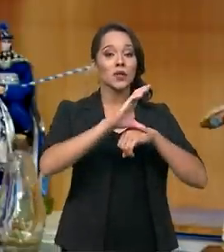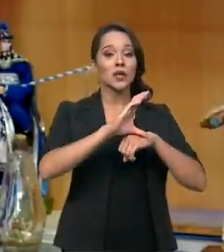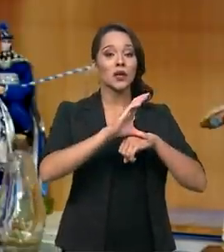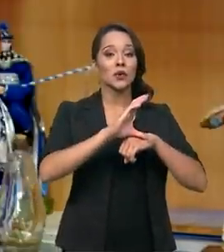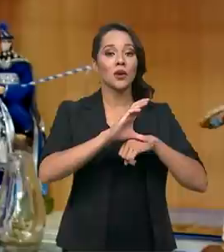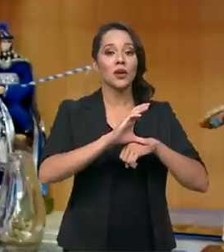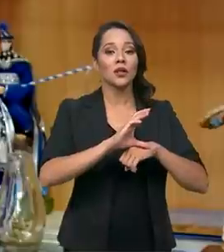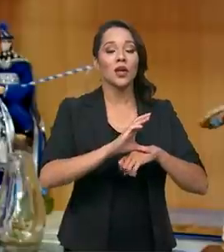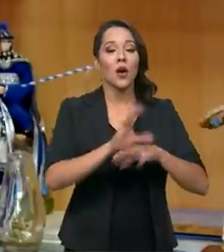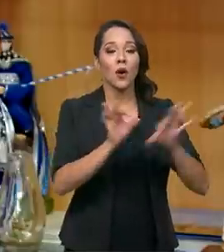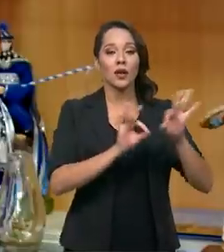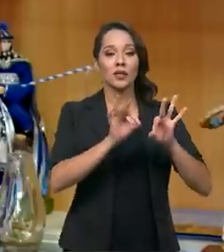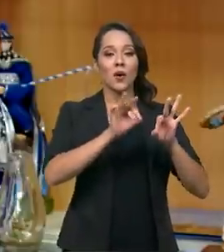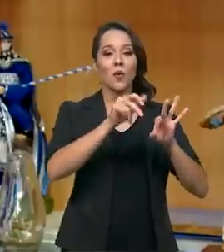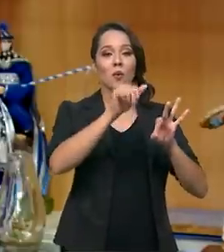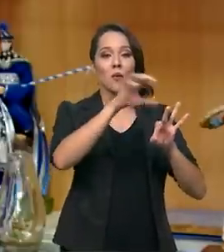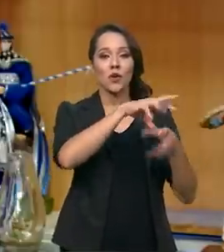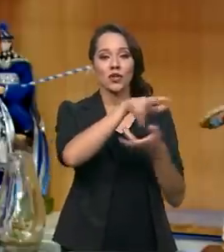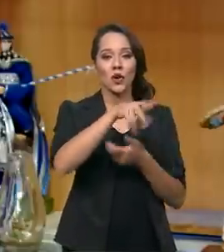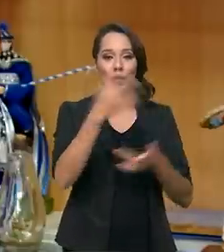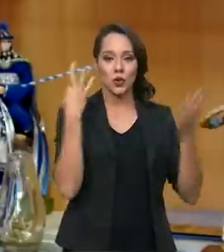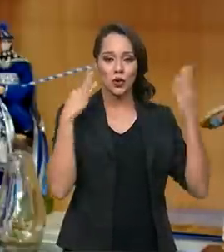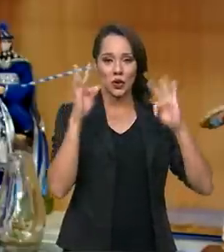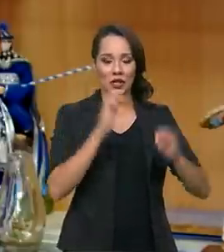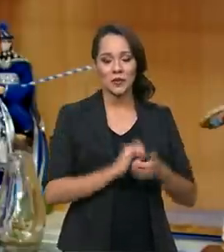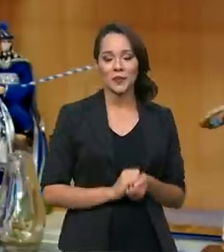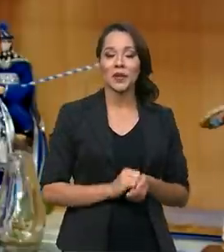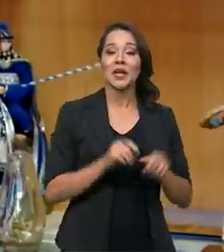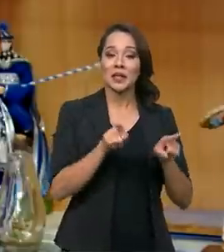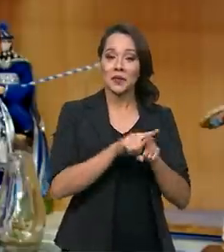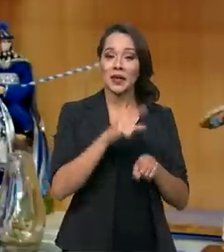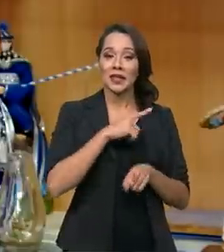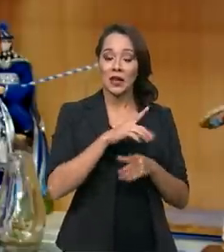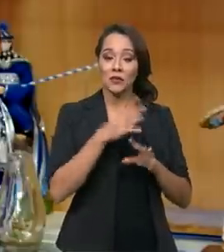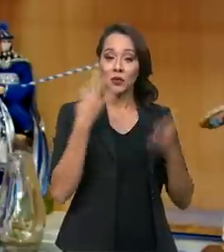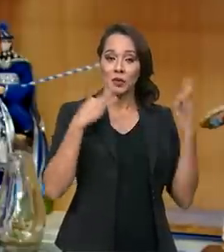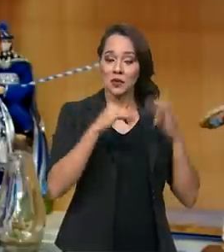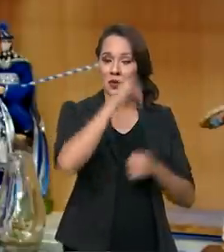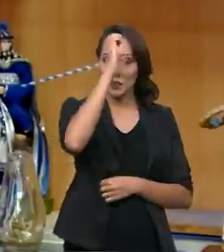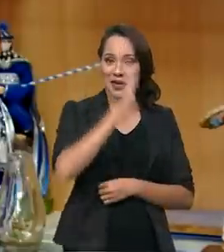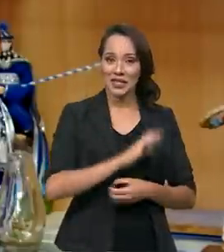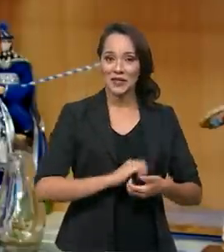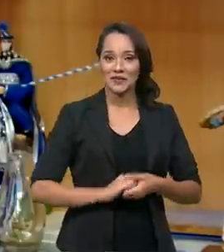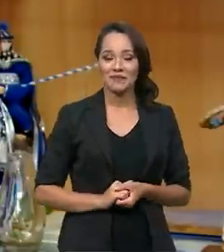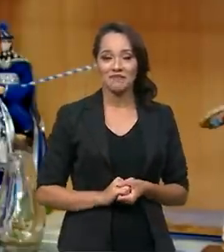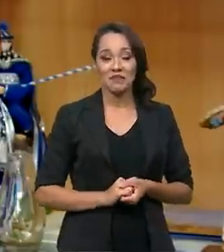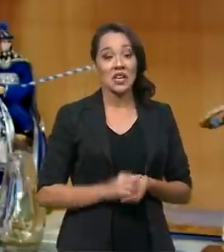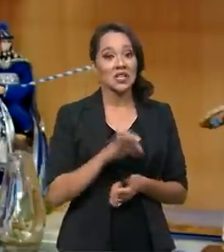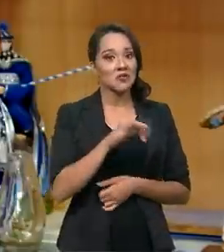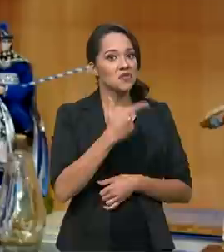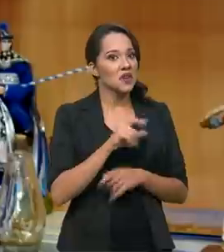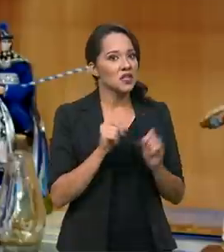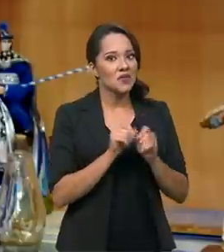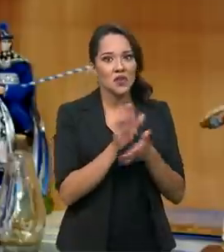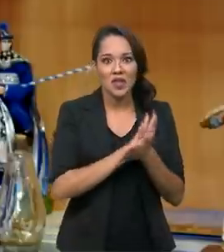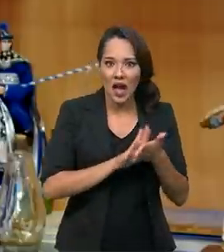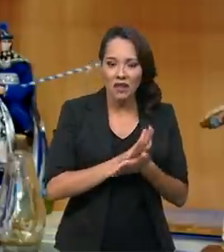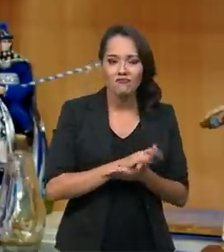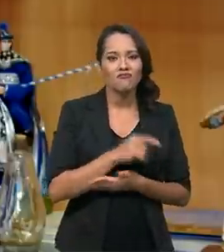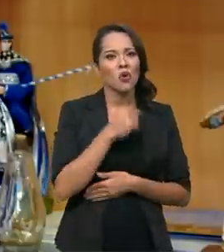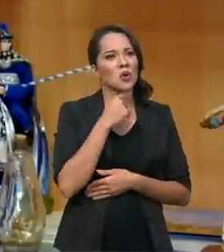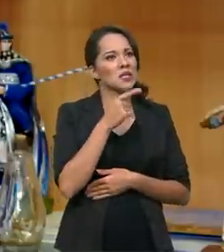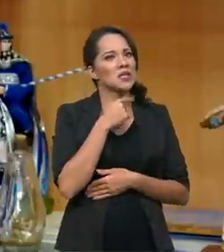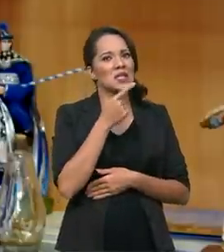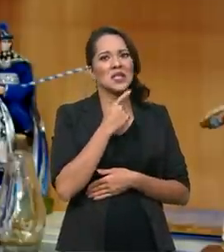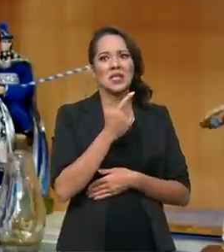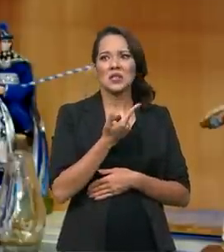da Organização Mundial do Turismo e trouxesse o escritório Organização Mundial Porém para o Brasil se a gente começa que dever de casa ele não tinha